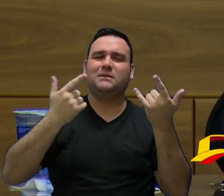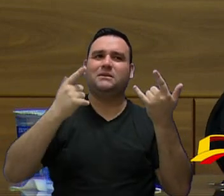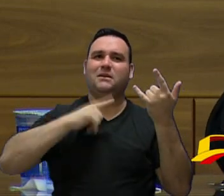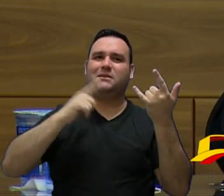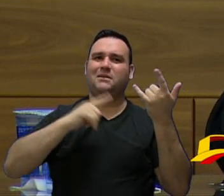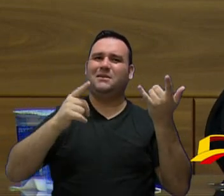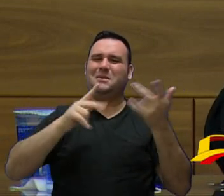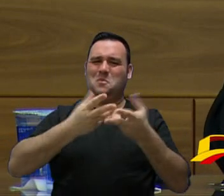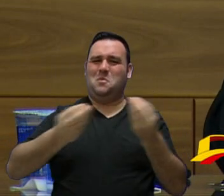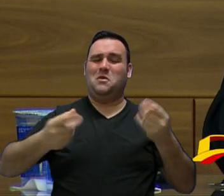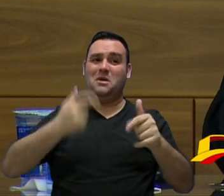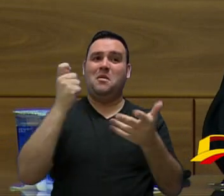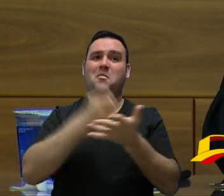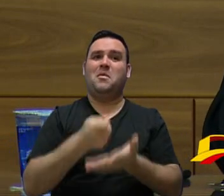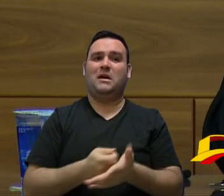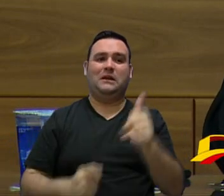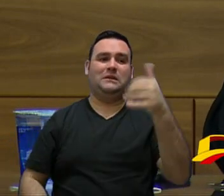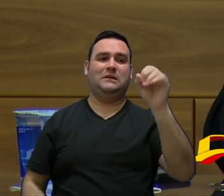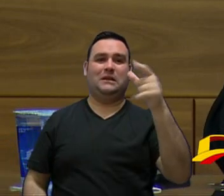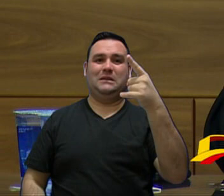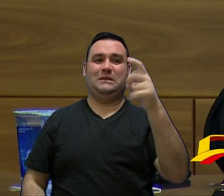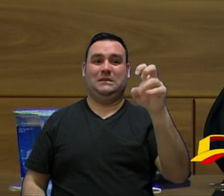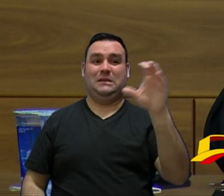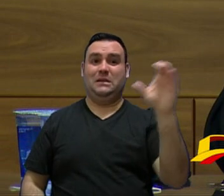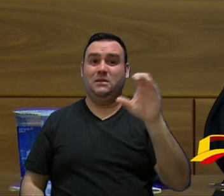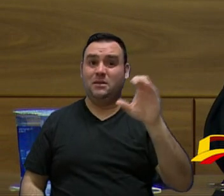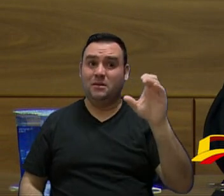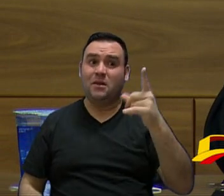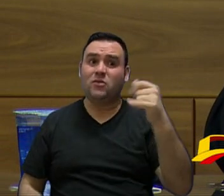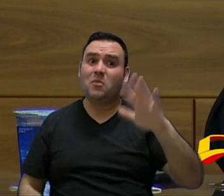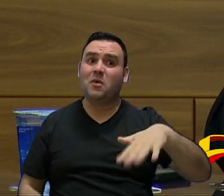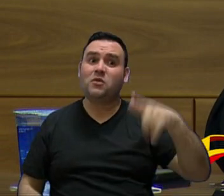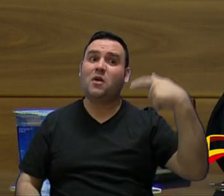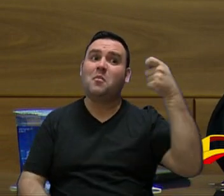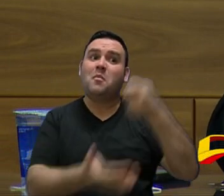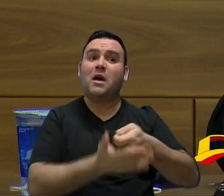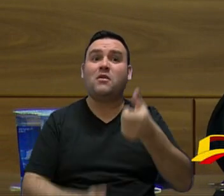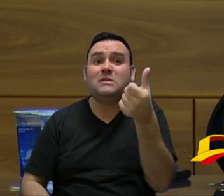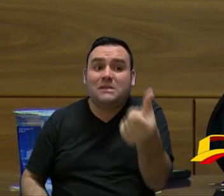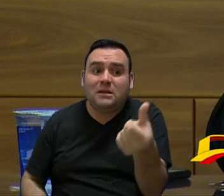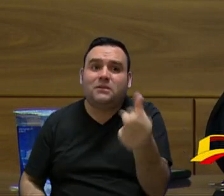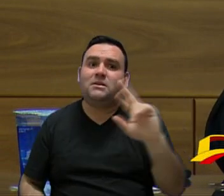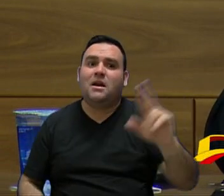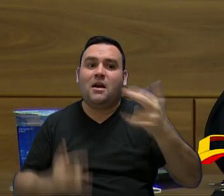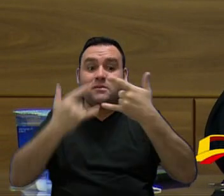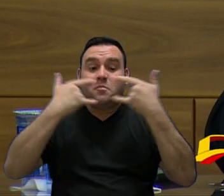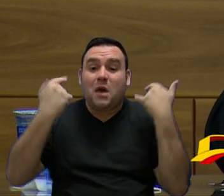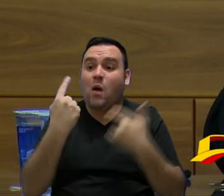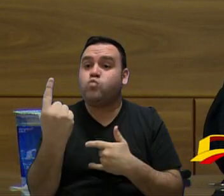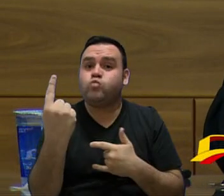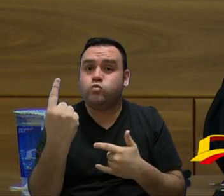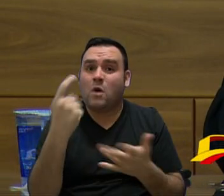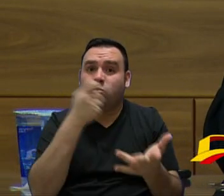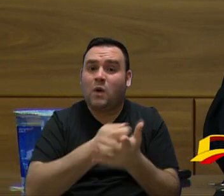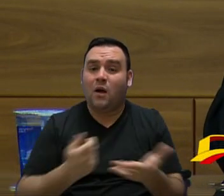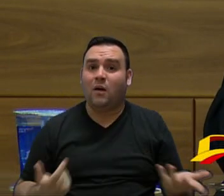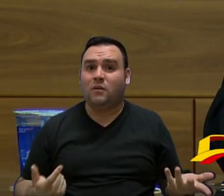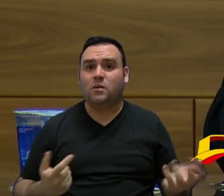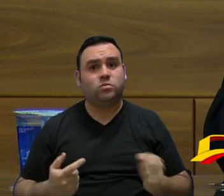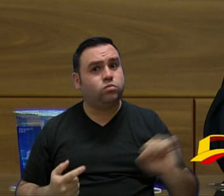máscaras cirúrgicas e nós pagarmos os 10 15 centavos chegamos a pagar r$6 uma máscara